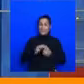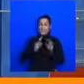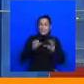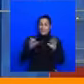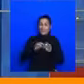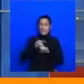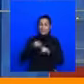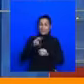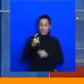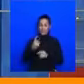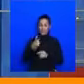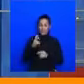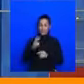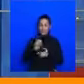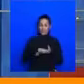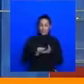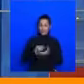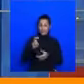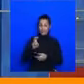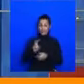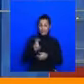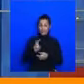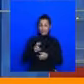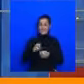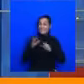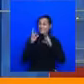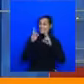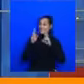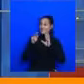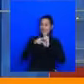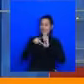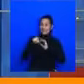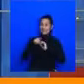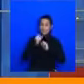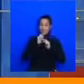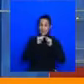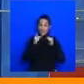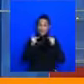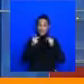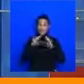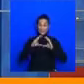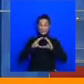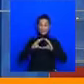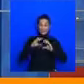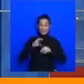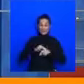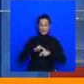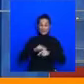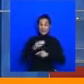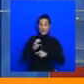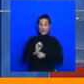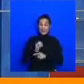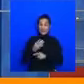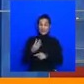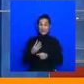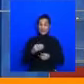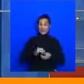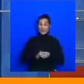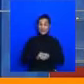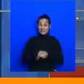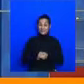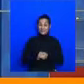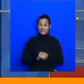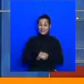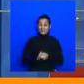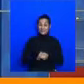Já foram sorteados 15 números, faltam 5. Estamos na torcida, boa sorte para você. Bola marrom 04,